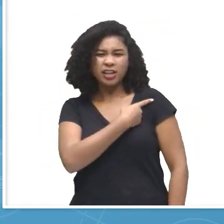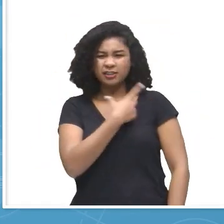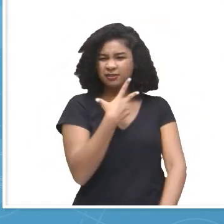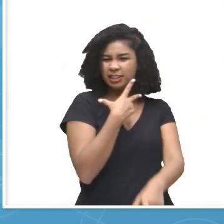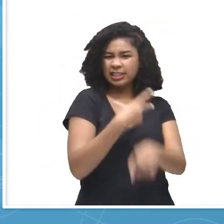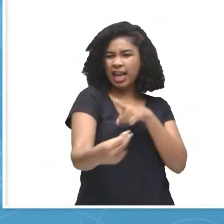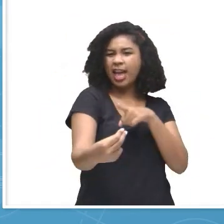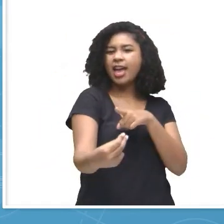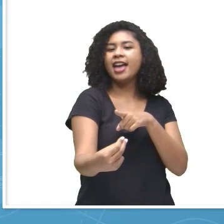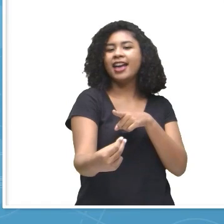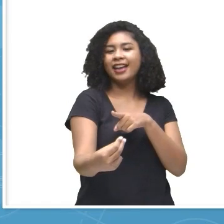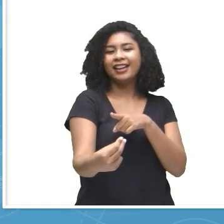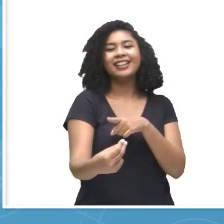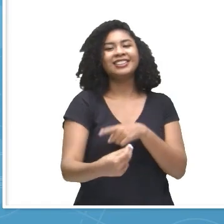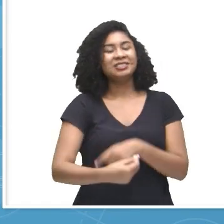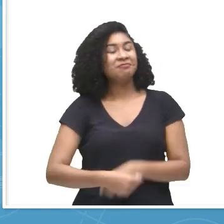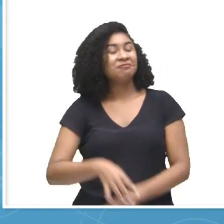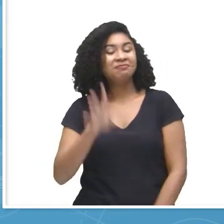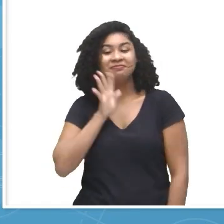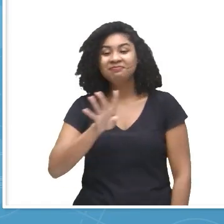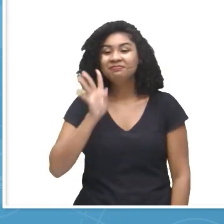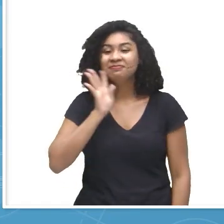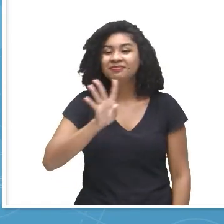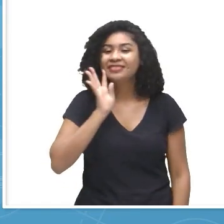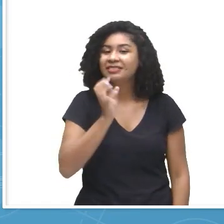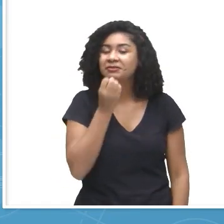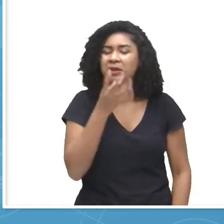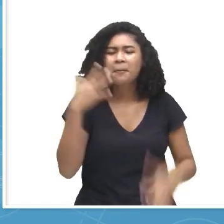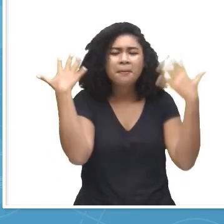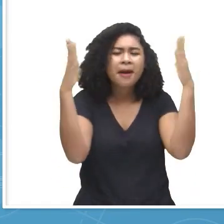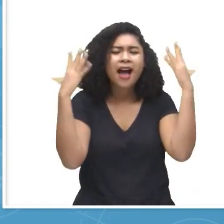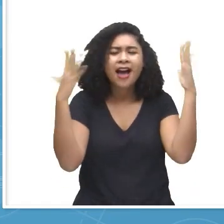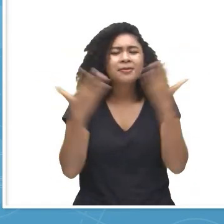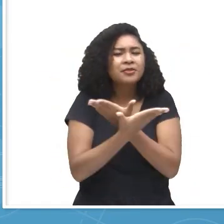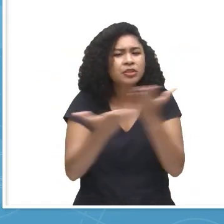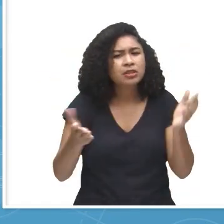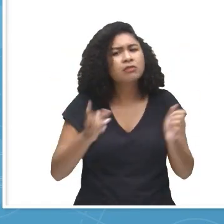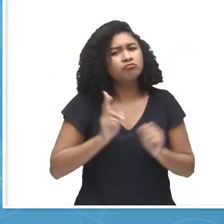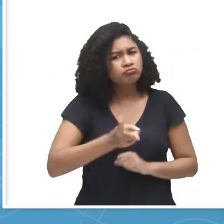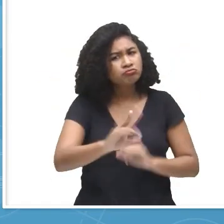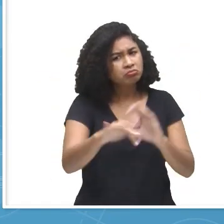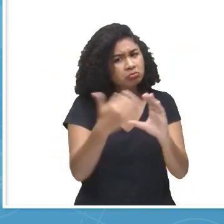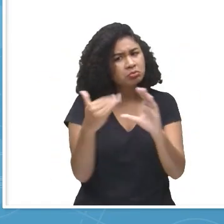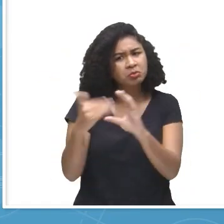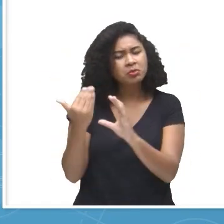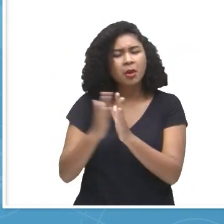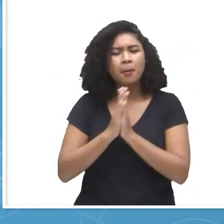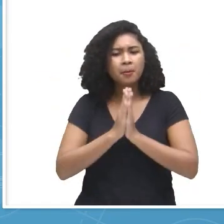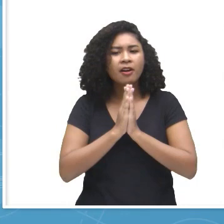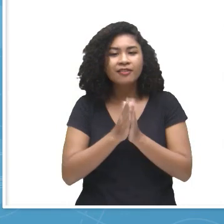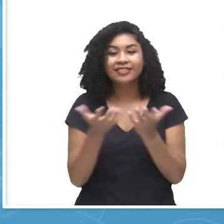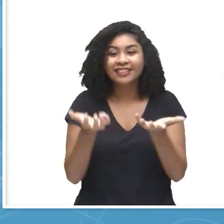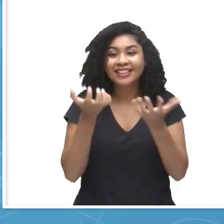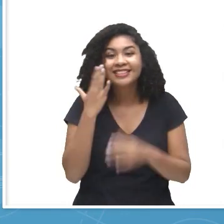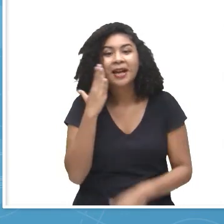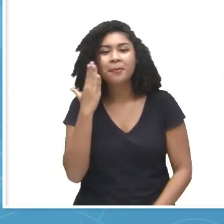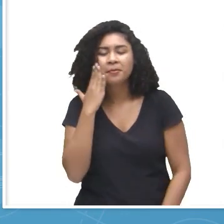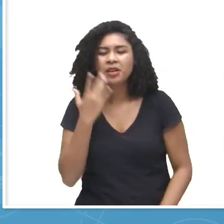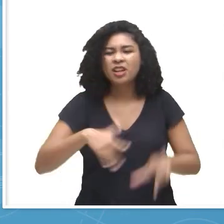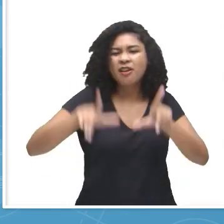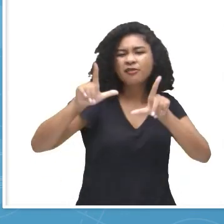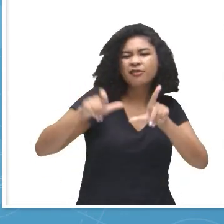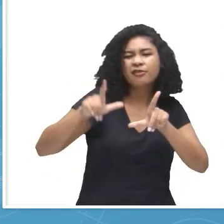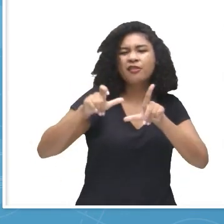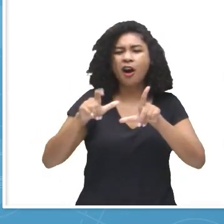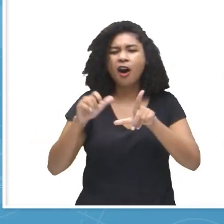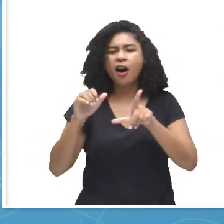Covid-19. Vai ficar muito legal. Então, parabéns, continuem mandando aí as ideias de propaganda de vocês, tira a foto,